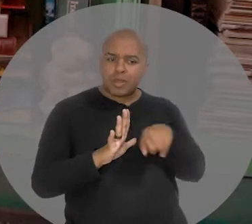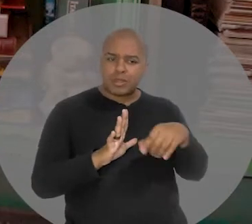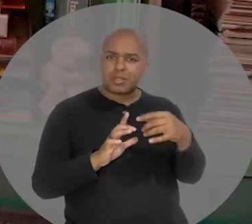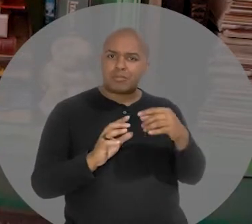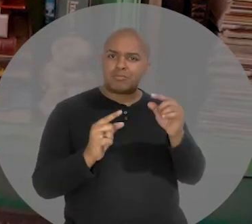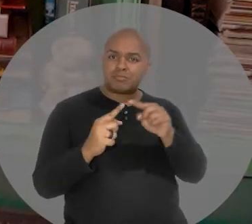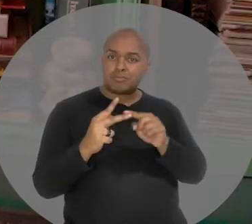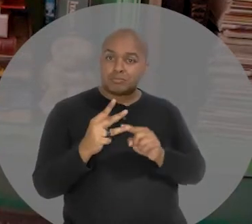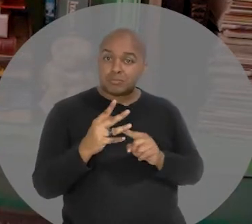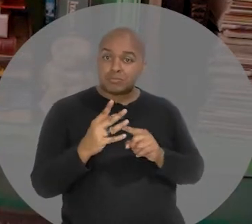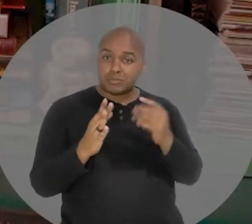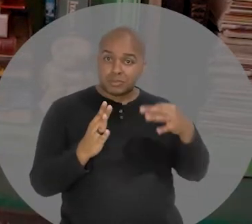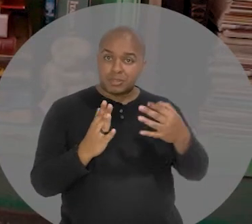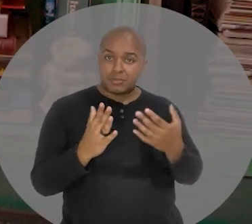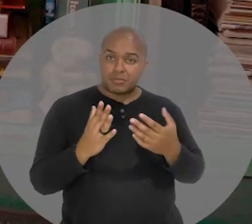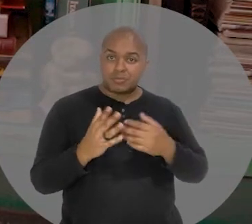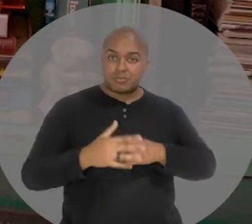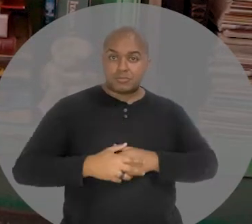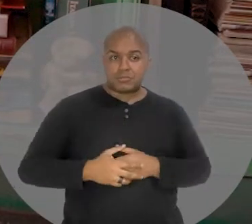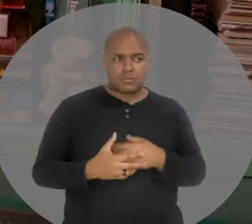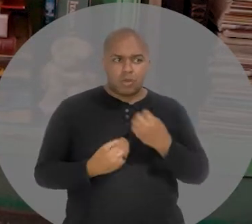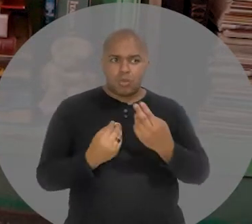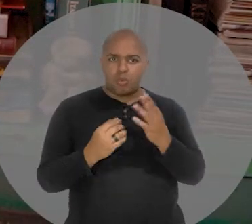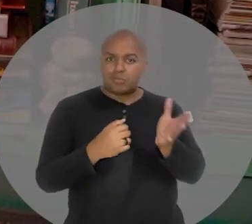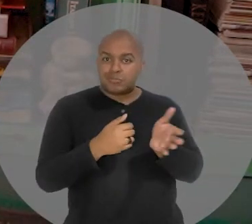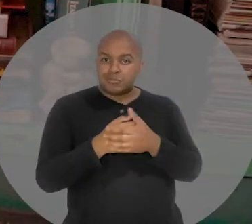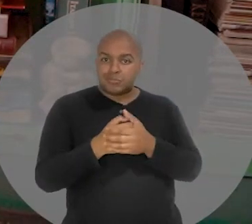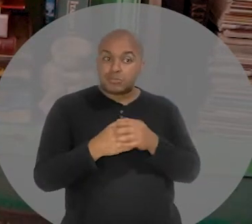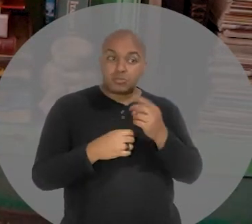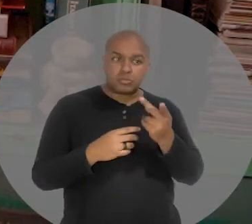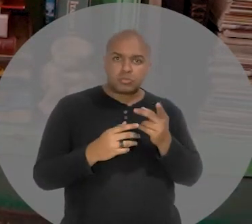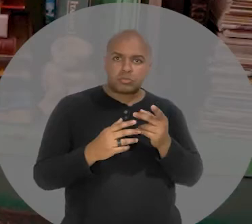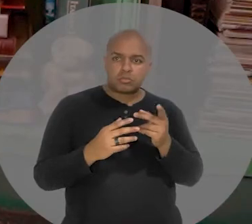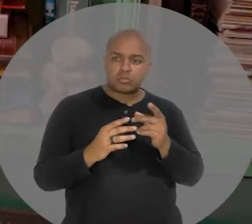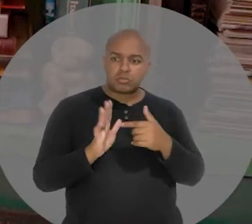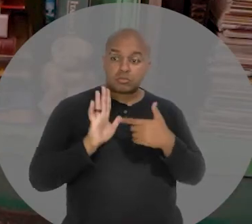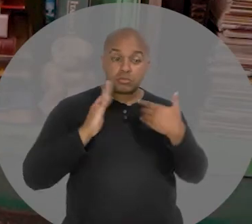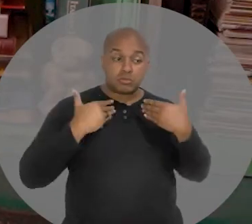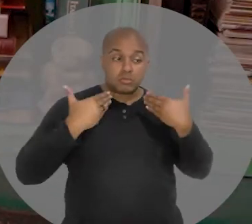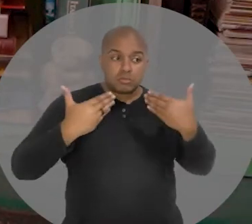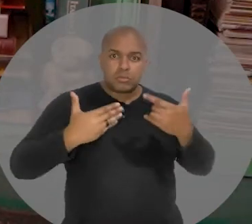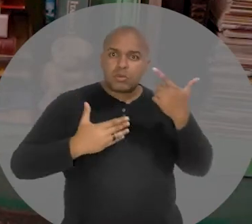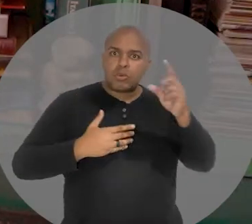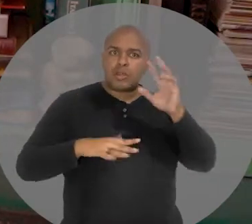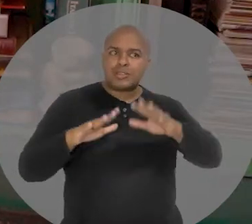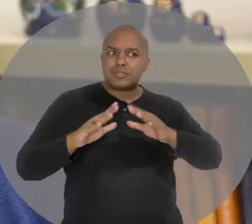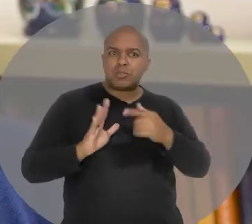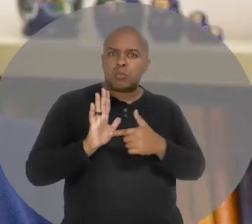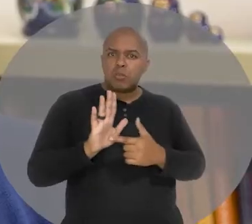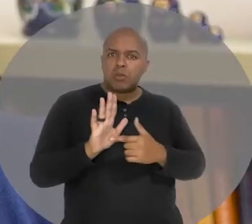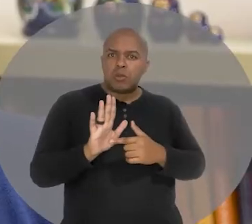condição, ou se escondendo, ou se expondo para que o outro não a exponha.